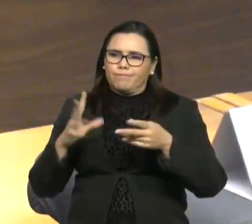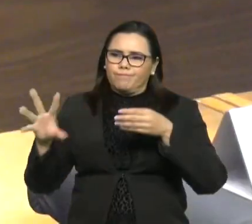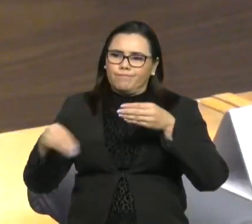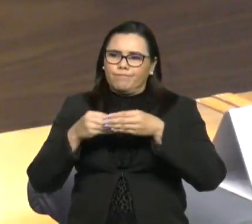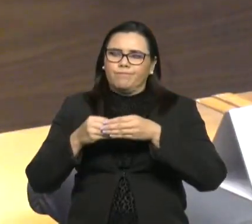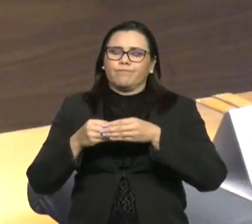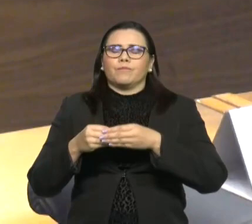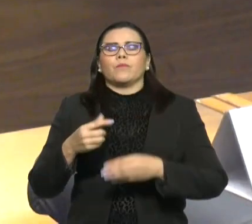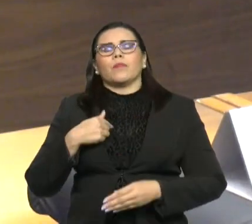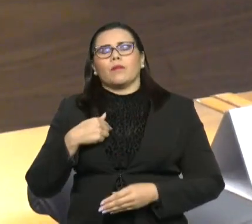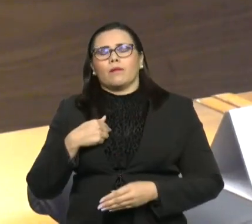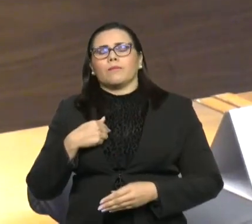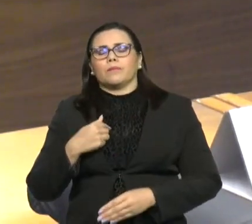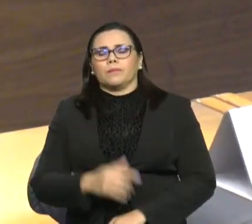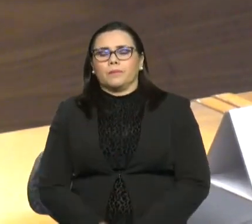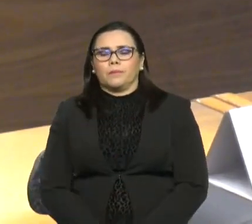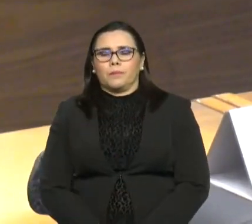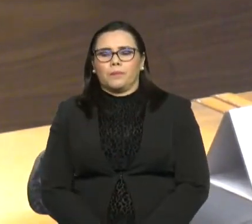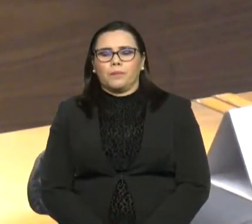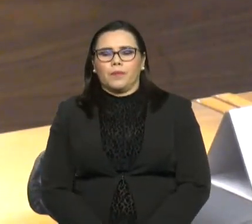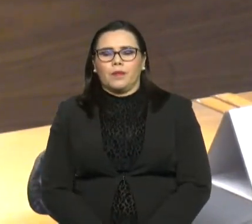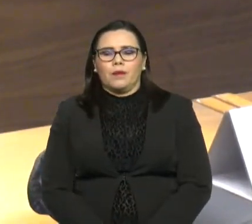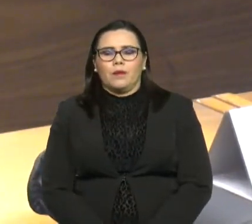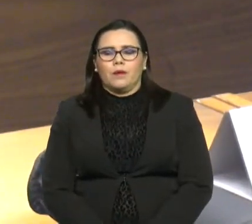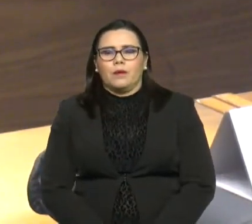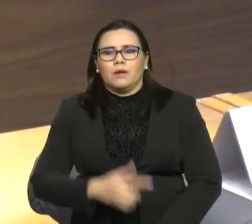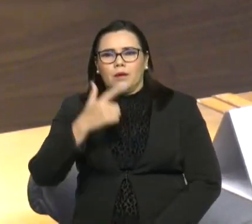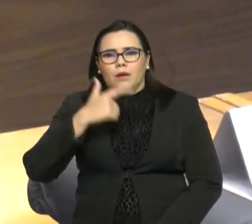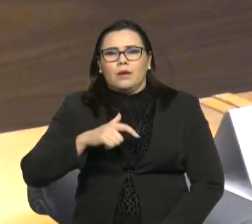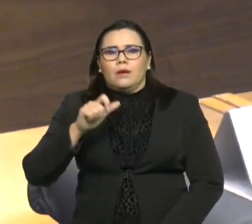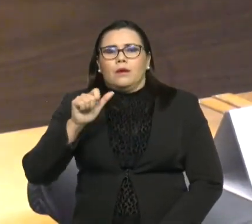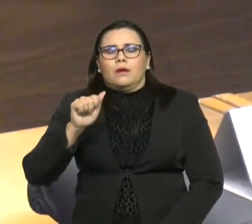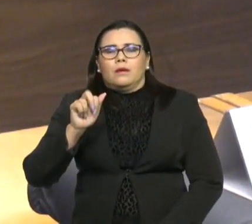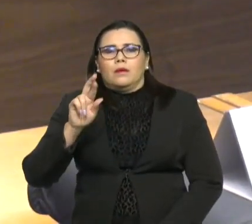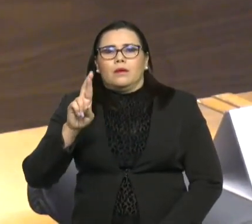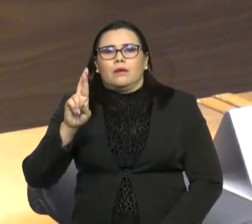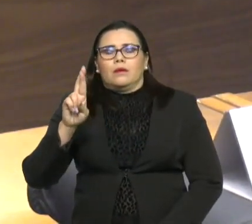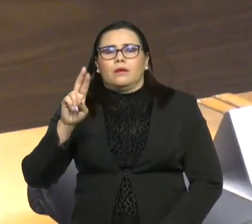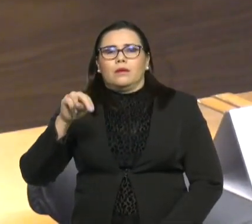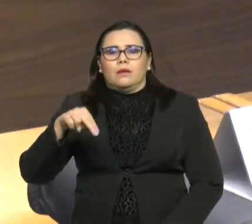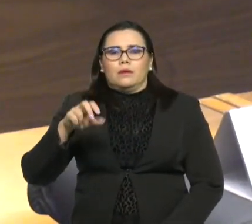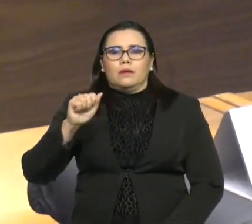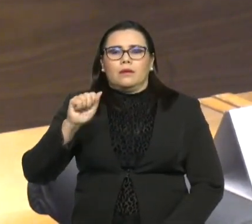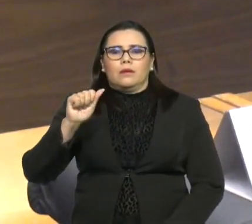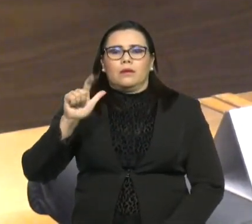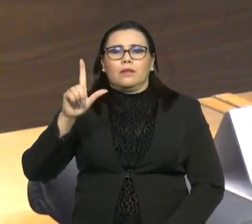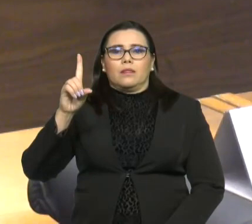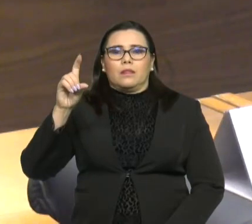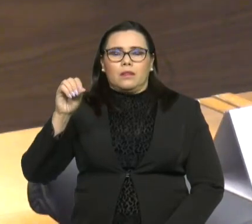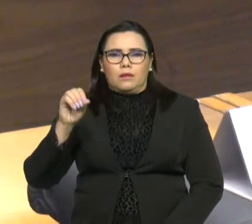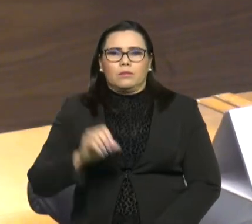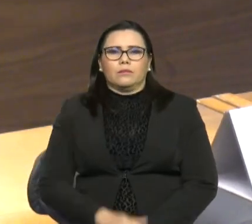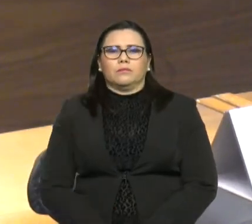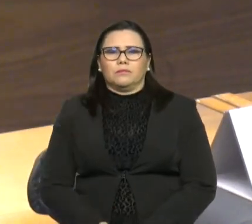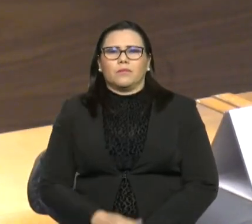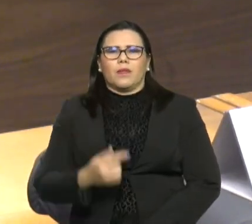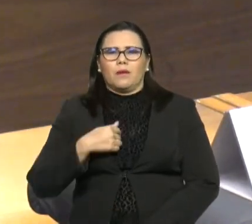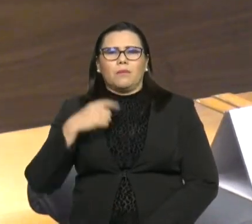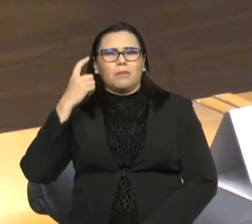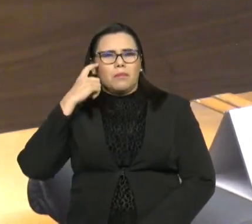pronunciamento, que traz hoje a essa casa um tema relevante, um tema que